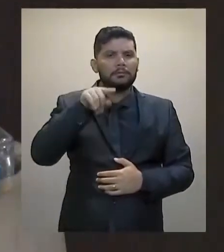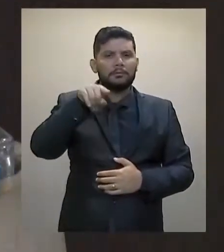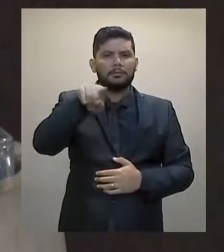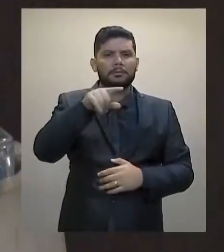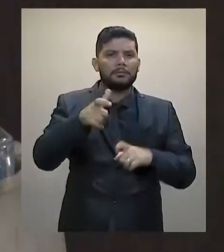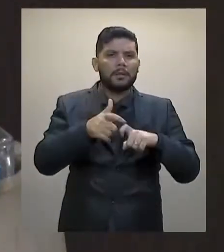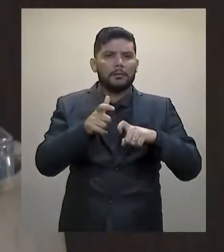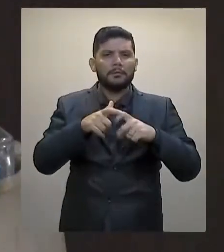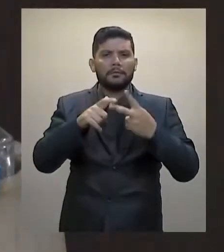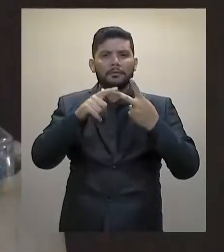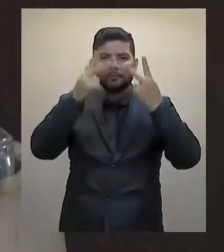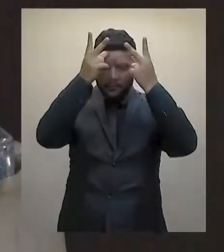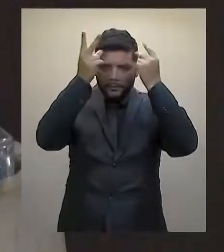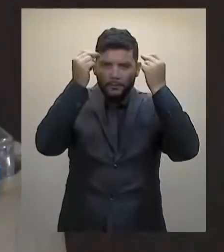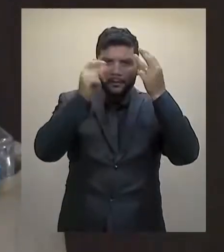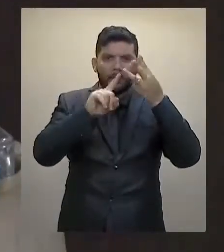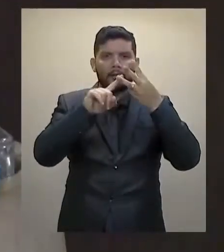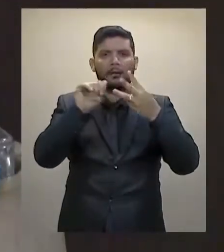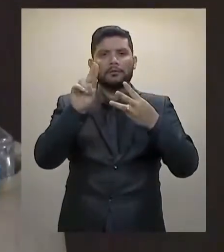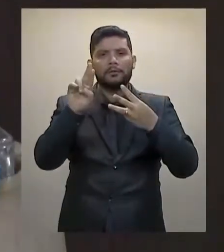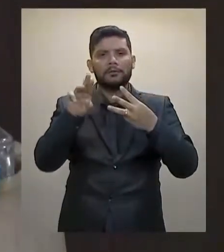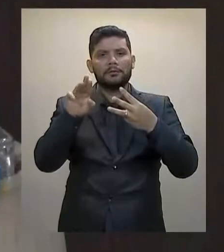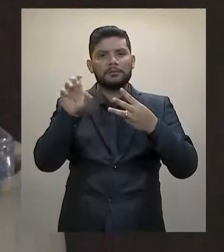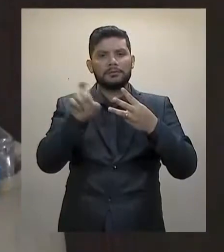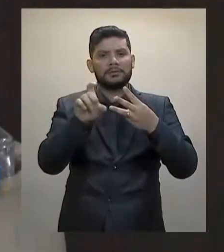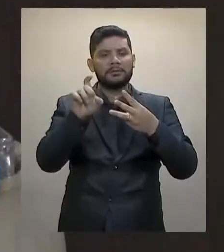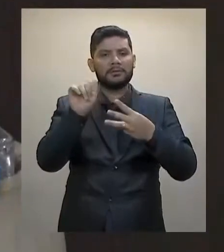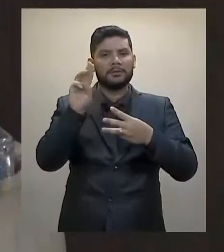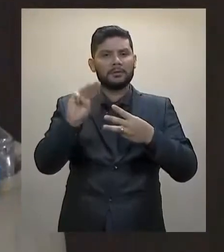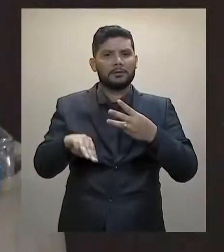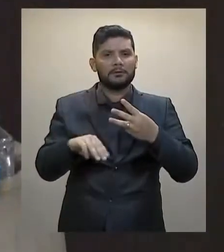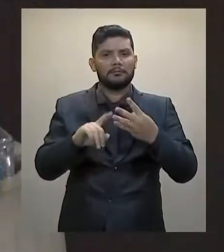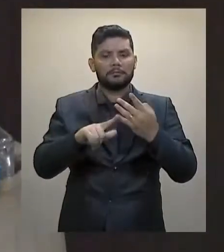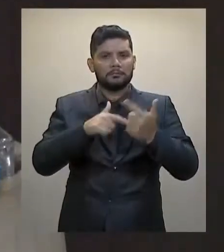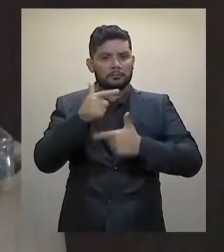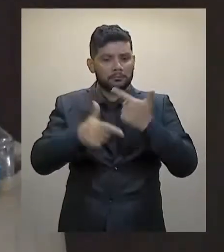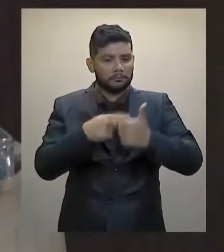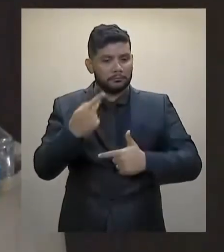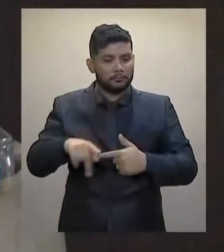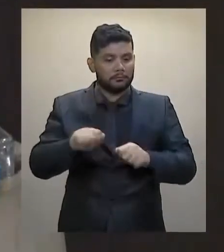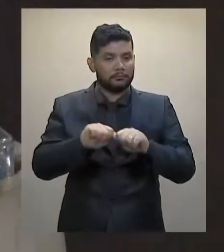enfermeira, auxiliar administrativo, trabalhador aqui da Assembleia, por